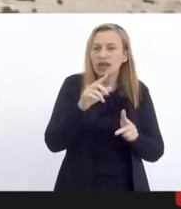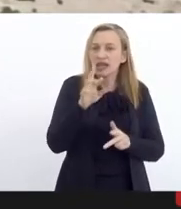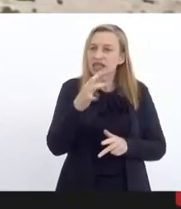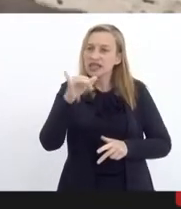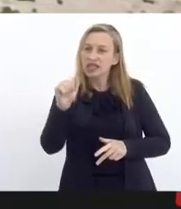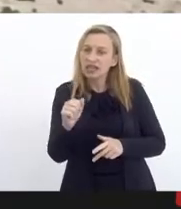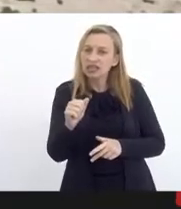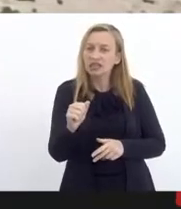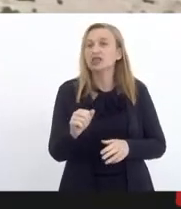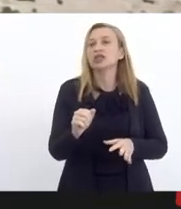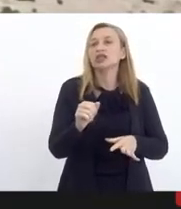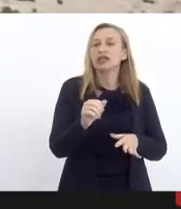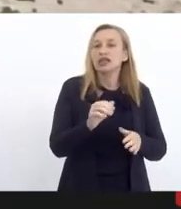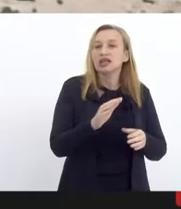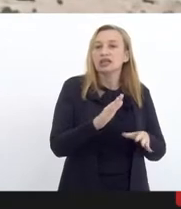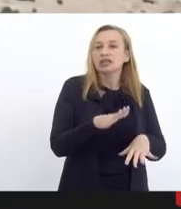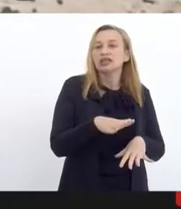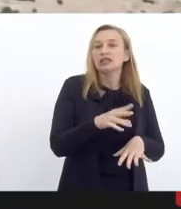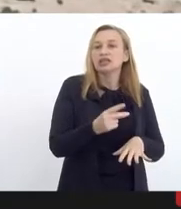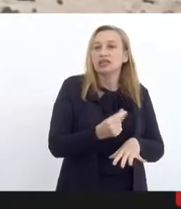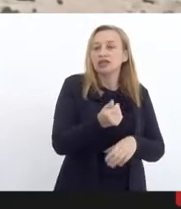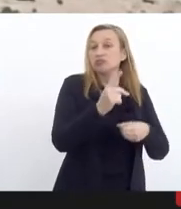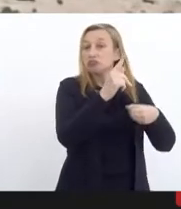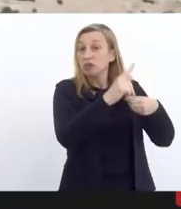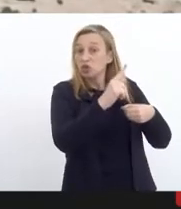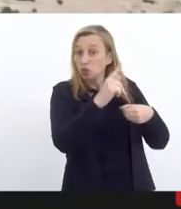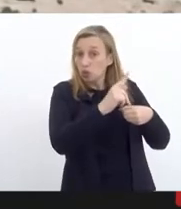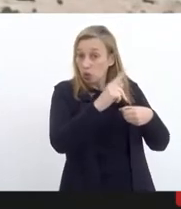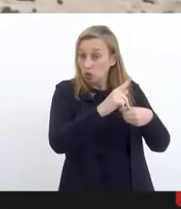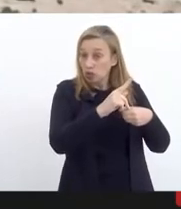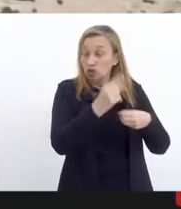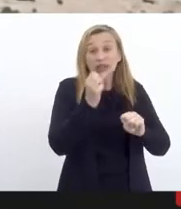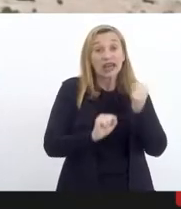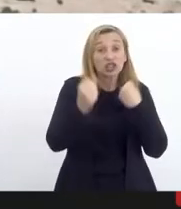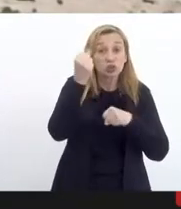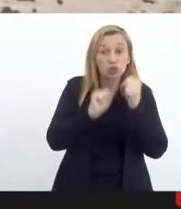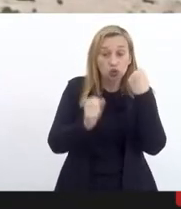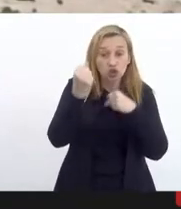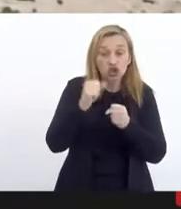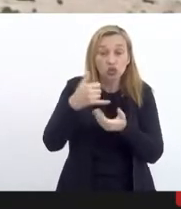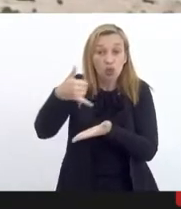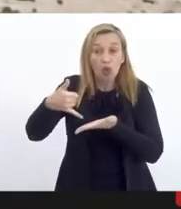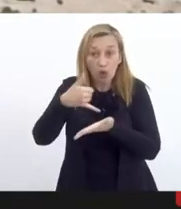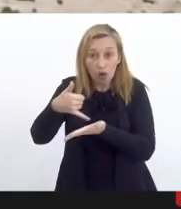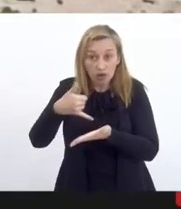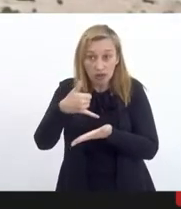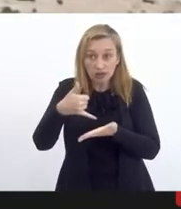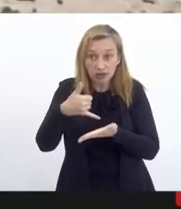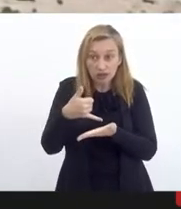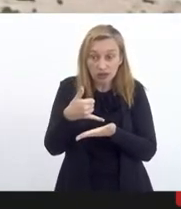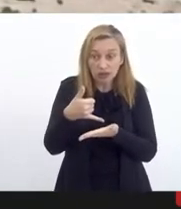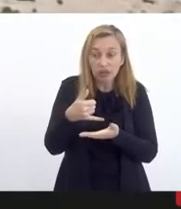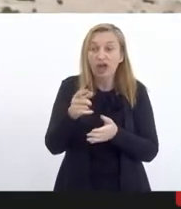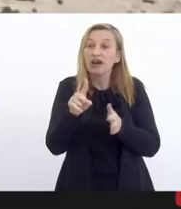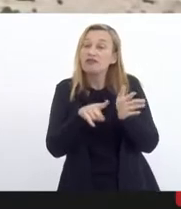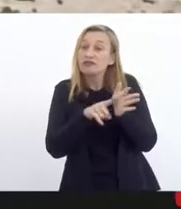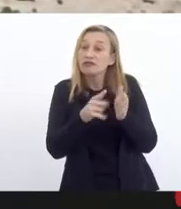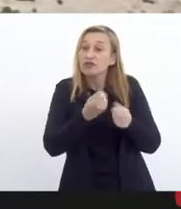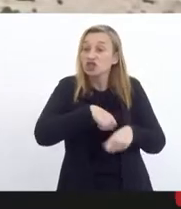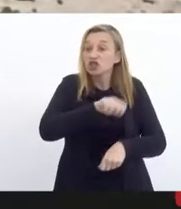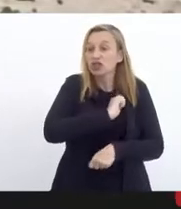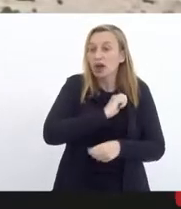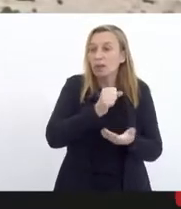volatilidade dos royalties, do petróleo, da indústria do óleo, para uma perenidade fiscal